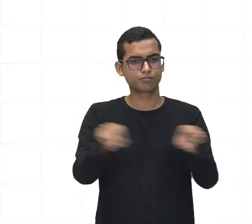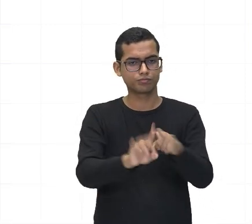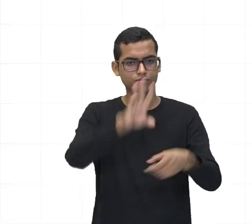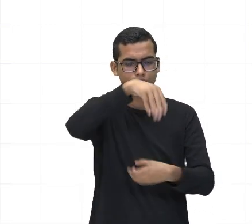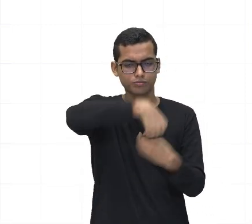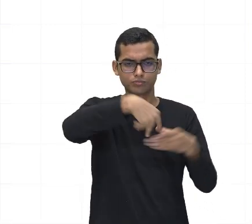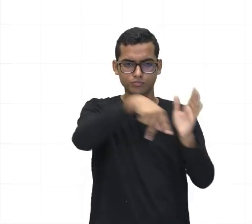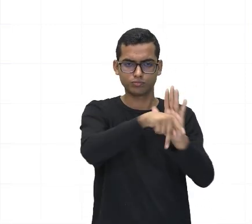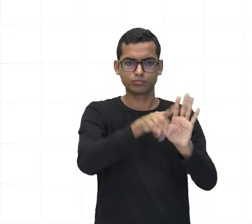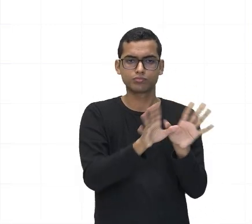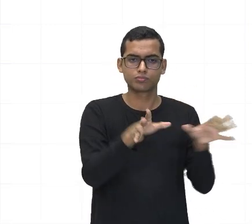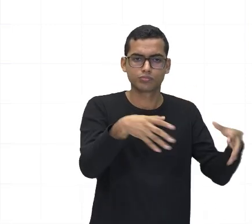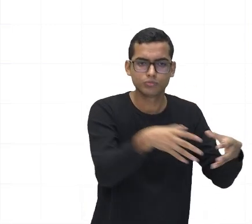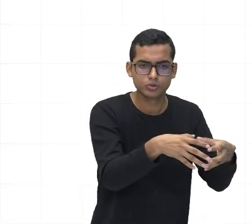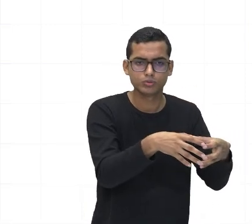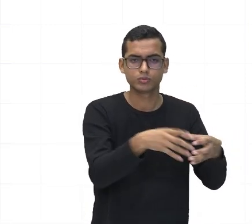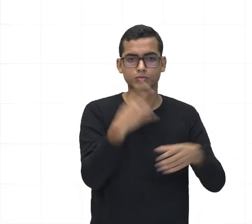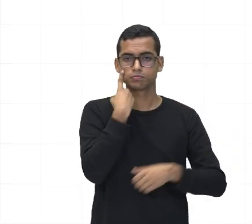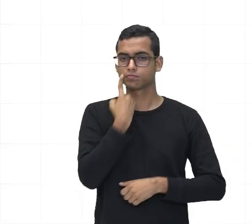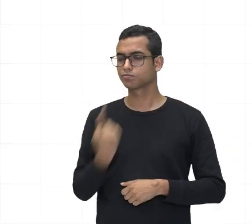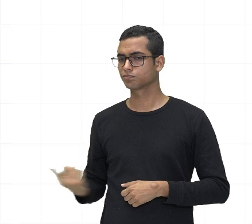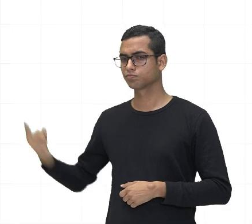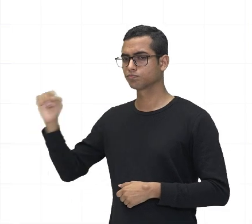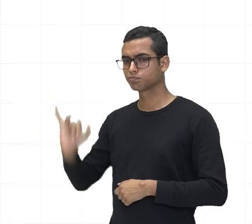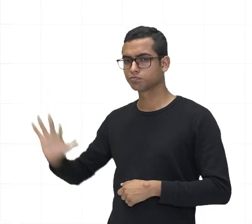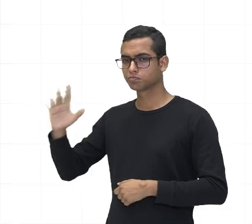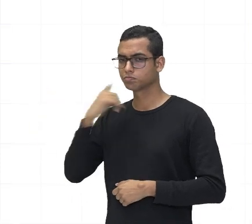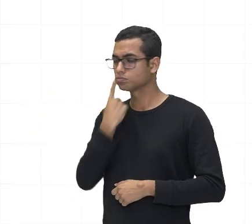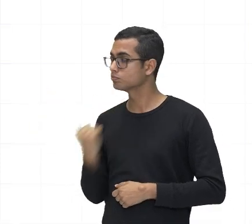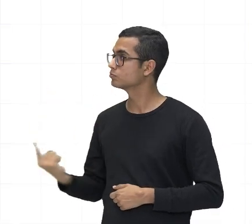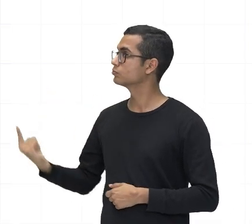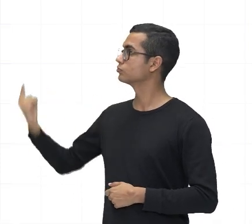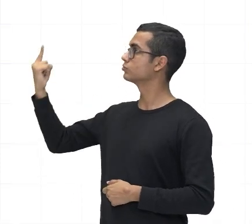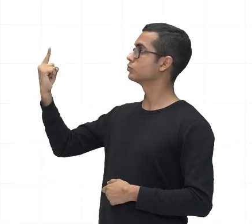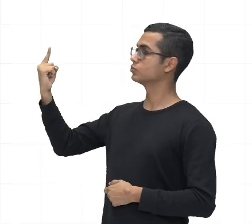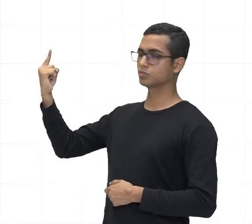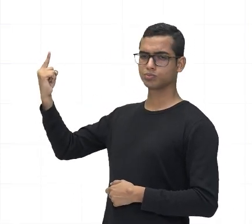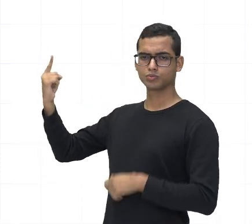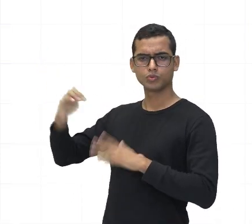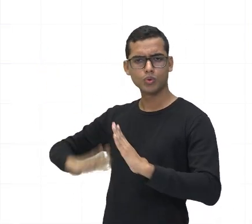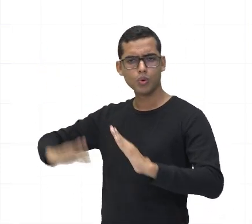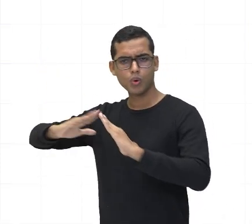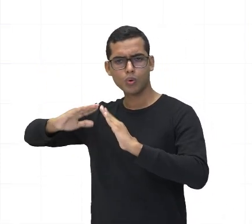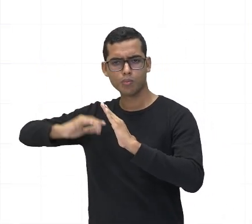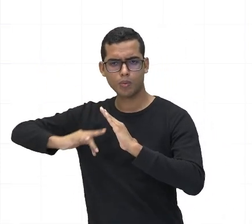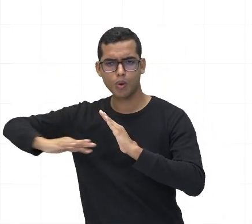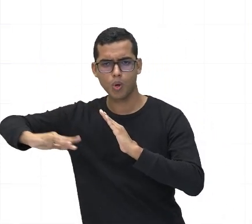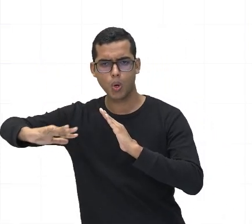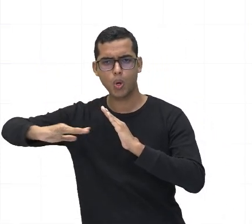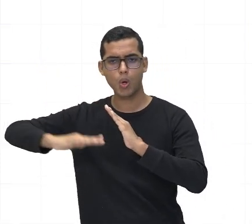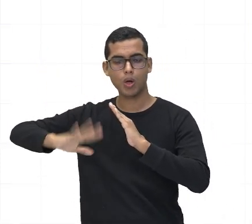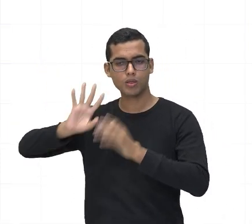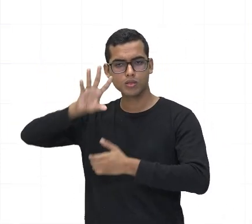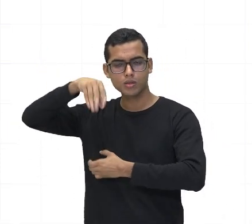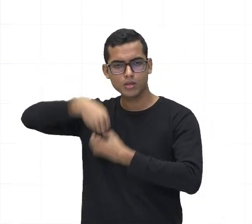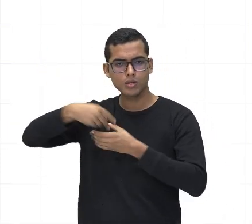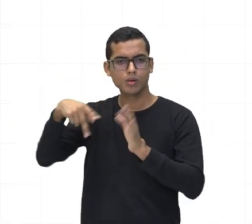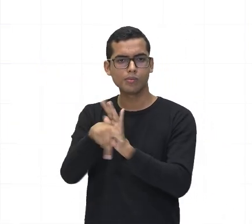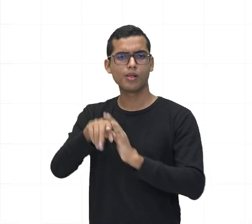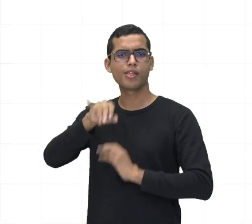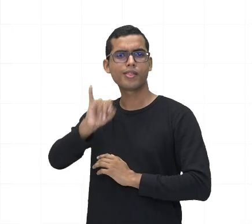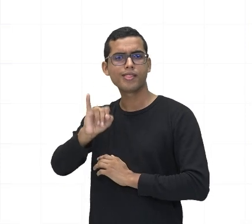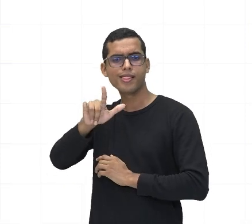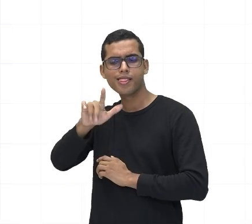na imagem que nós temos na cartela, nós estamos vendo aí o interior de um terreiro, de um ilê, né? Ilê é a